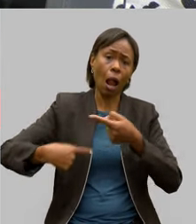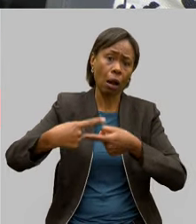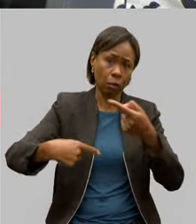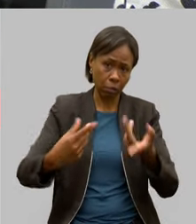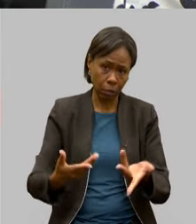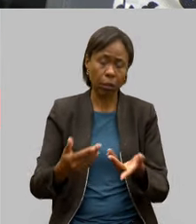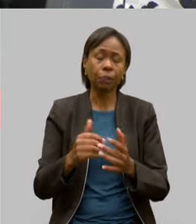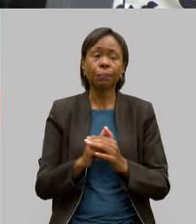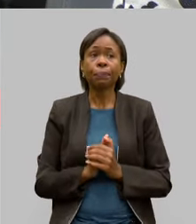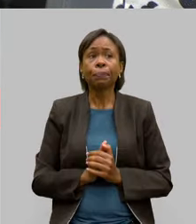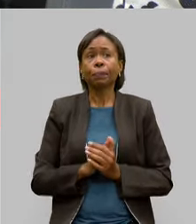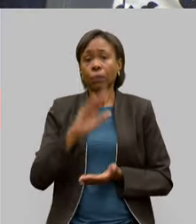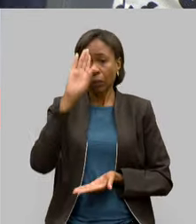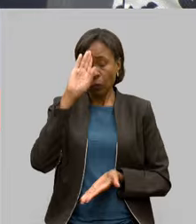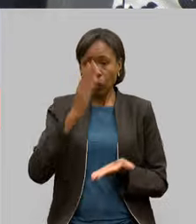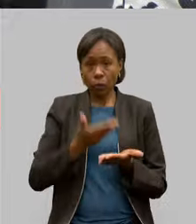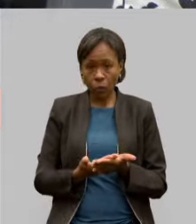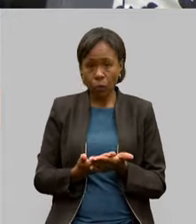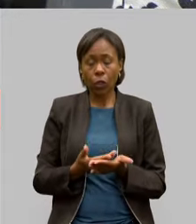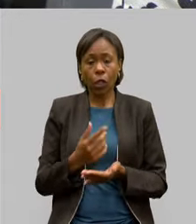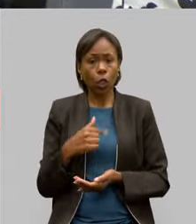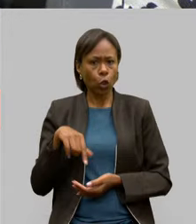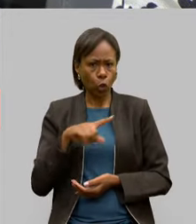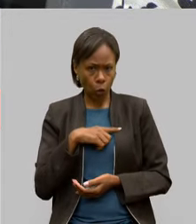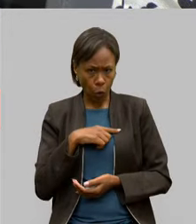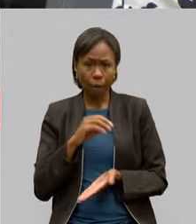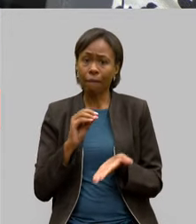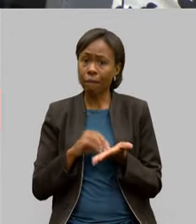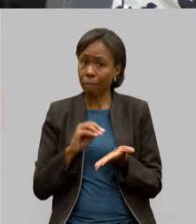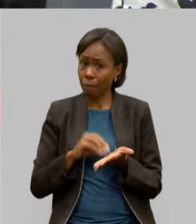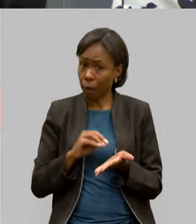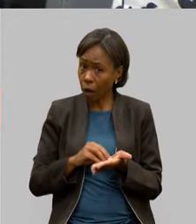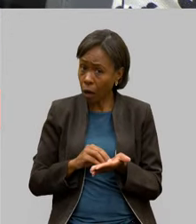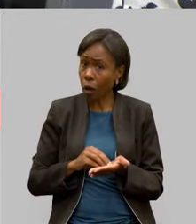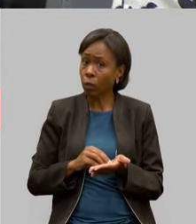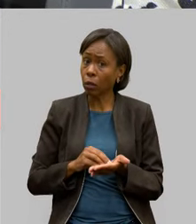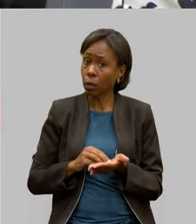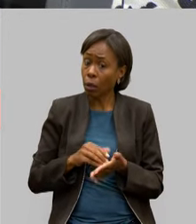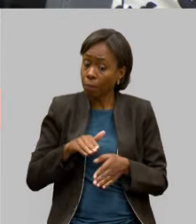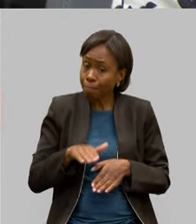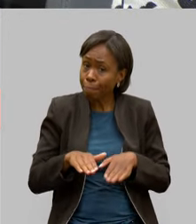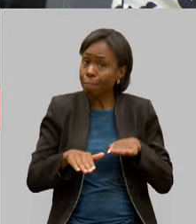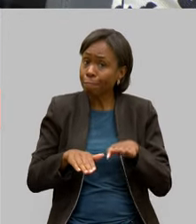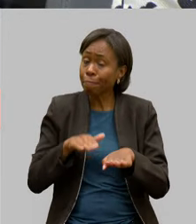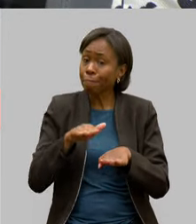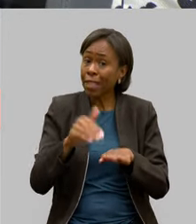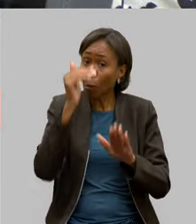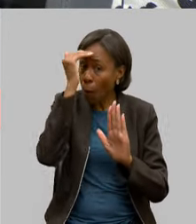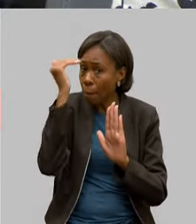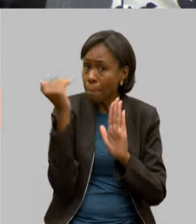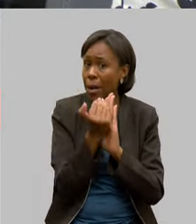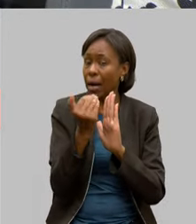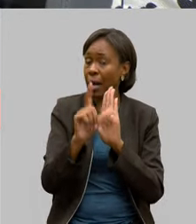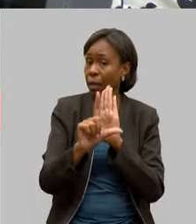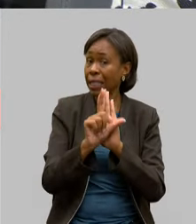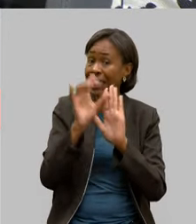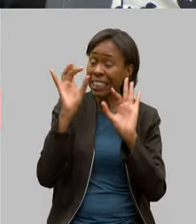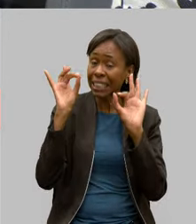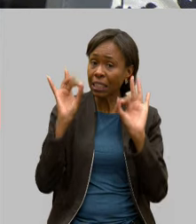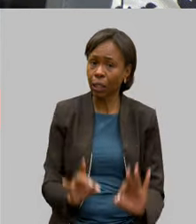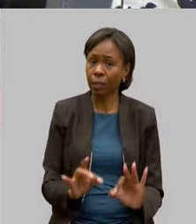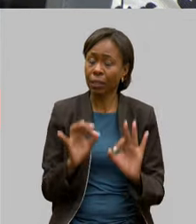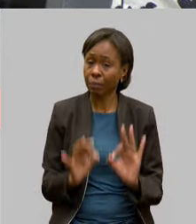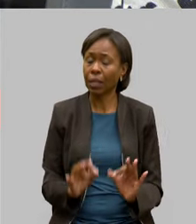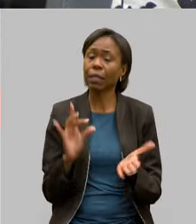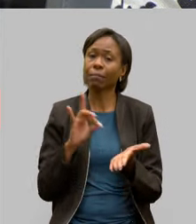assim acredito que enquanto a gente não caminhar para que as leis elas podem possam ser cumpridas na sua essência e por isso que eu defendo